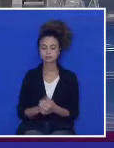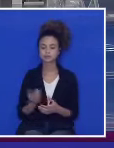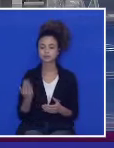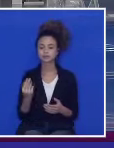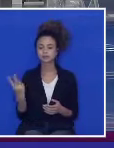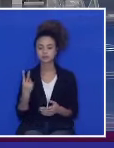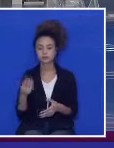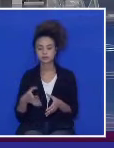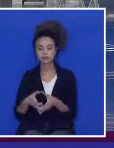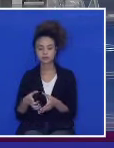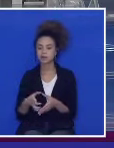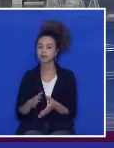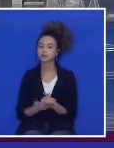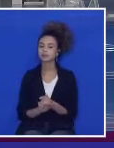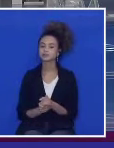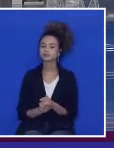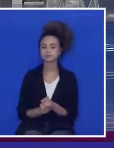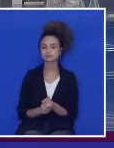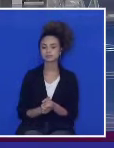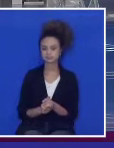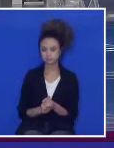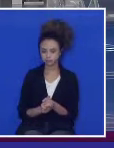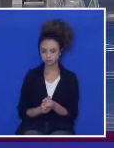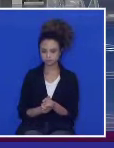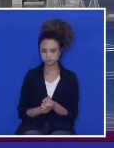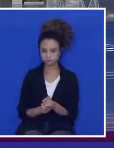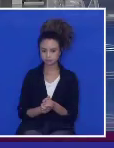Vamos lá, o segundo número da Quina.